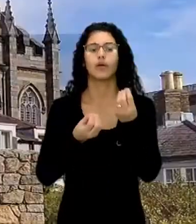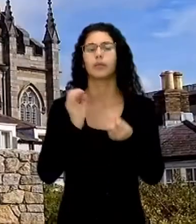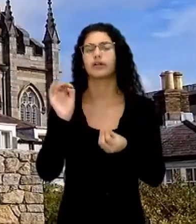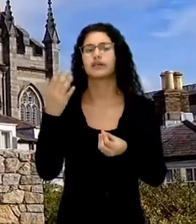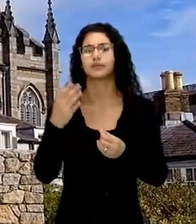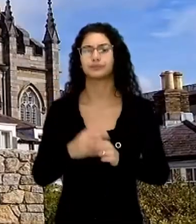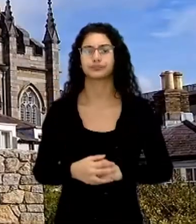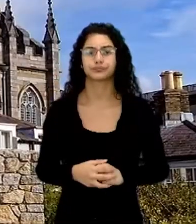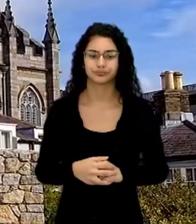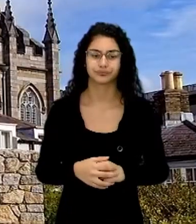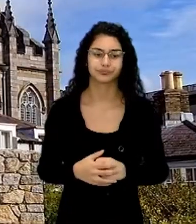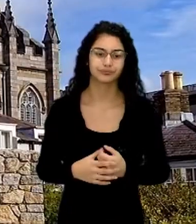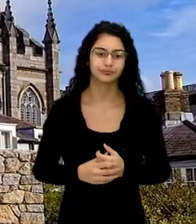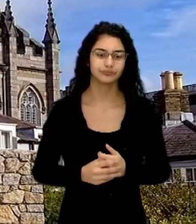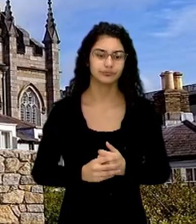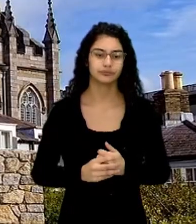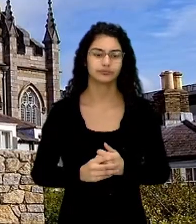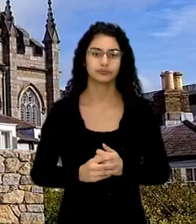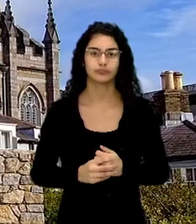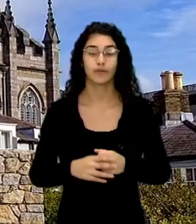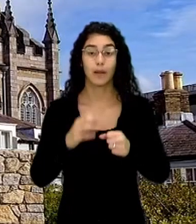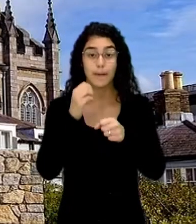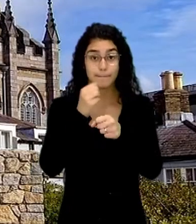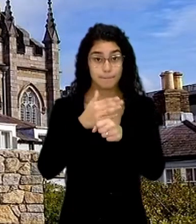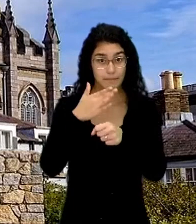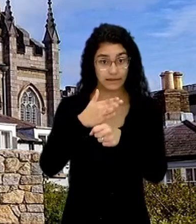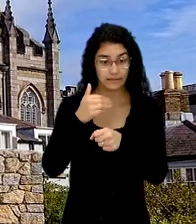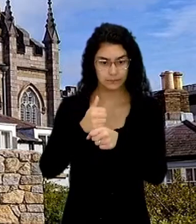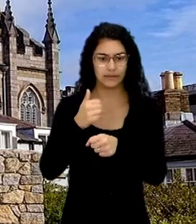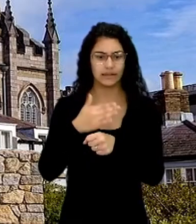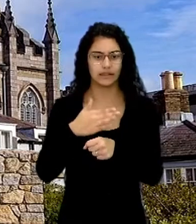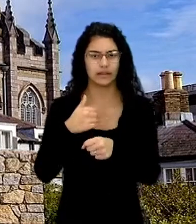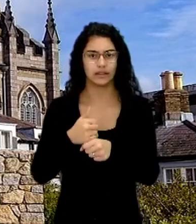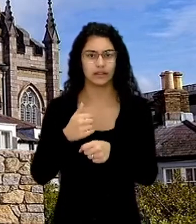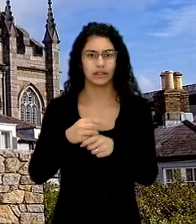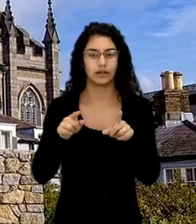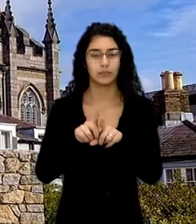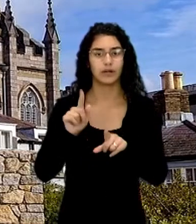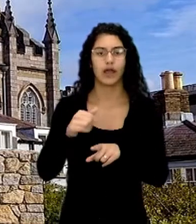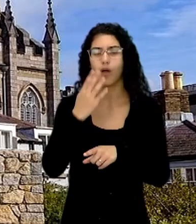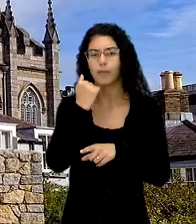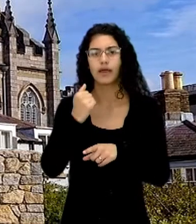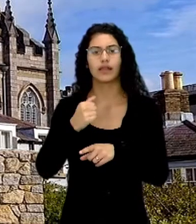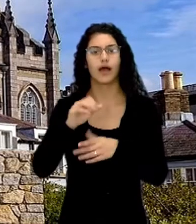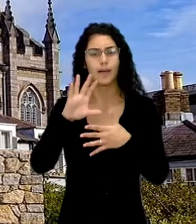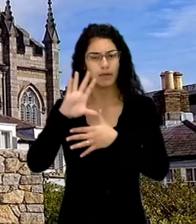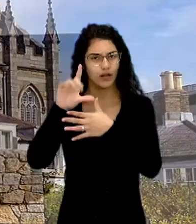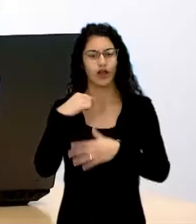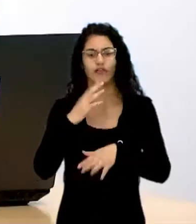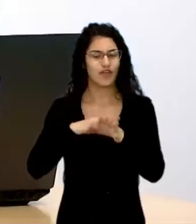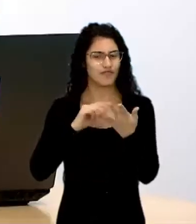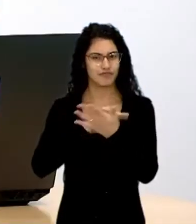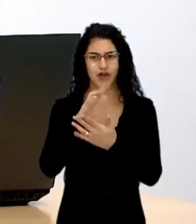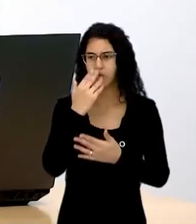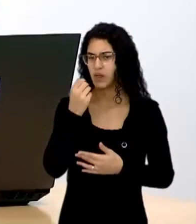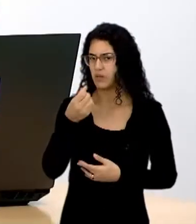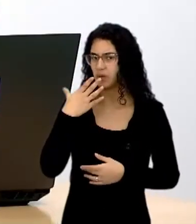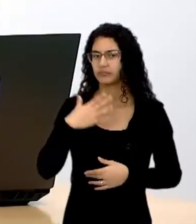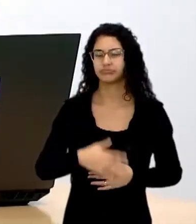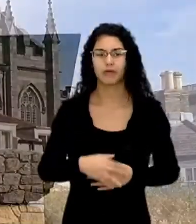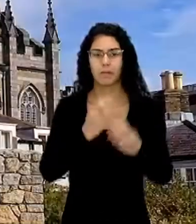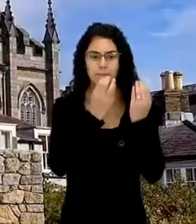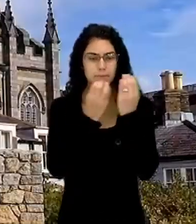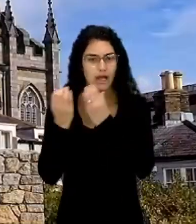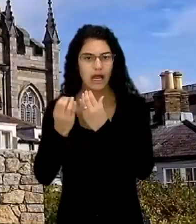isso? Pois bem, batata também é um alimento americano. A gente produz muita coisa boa, milho, batata. E aí o